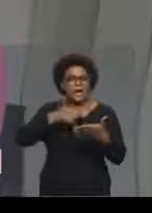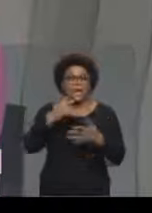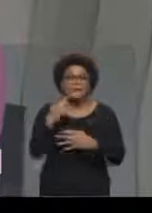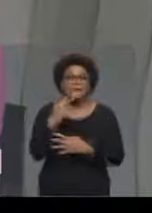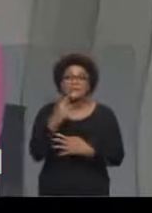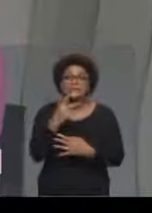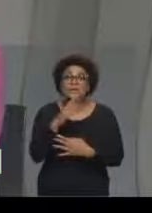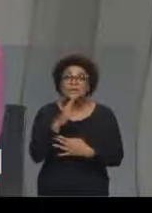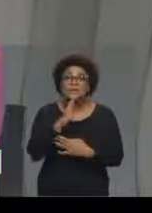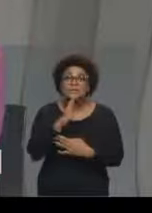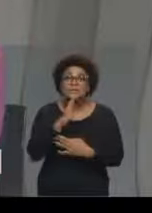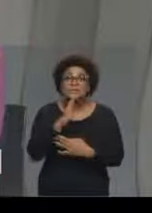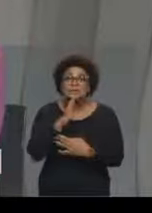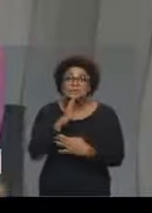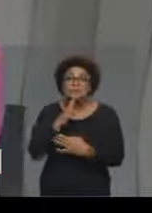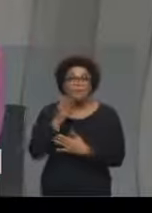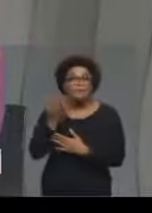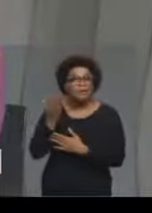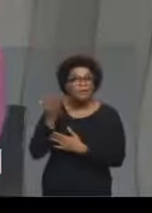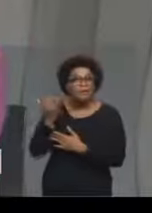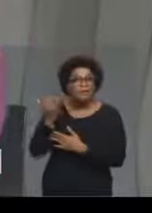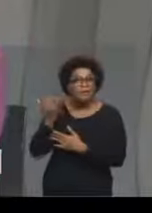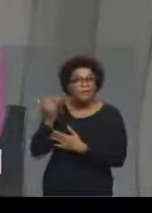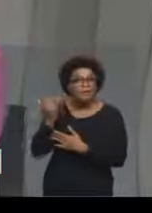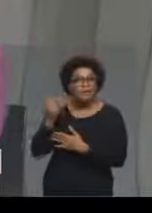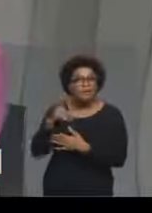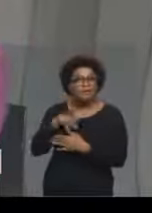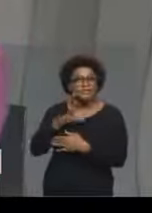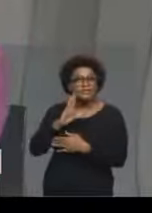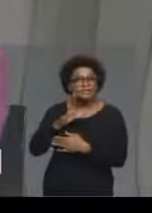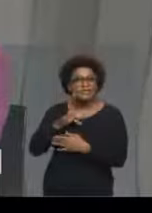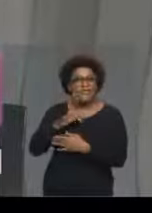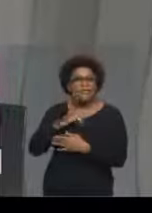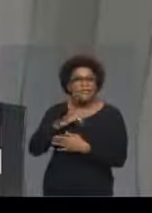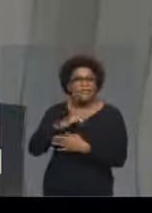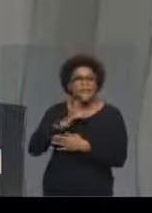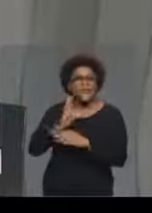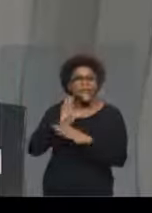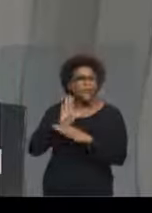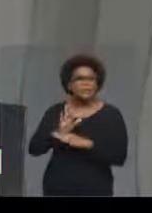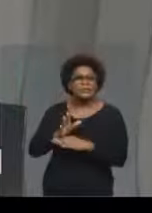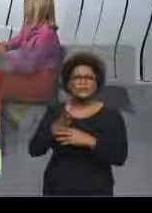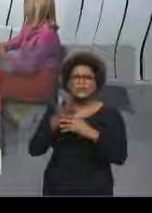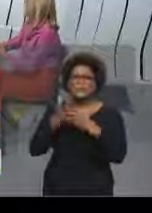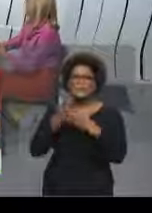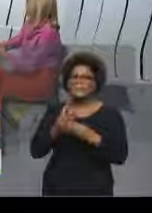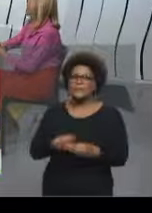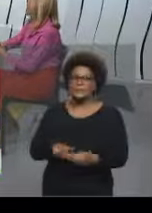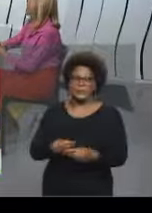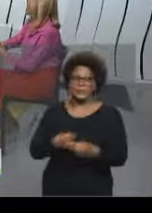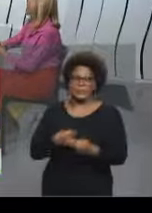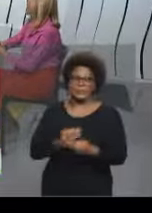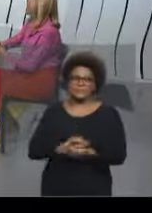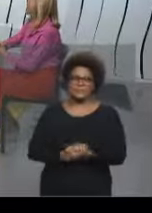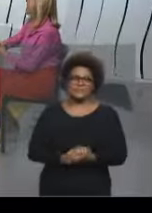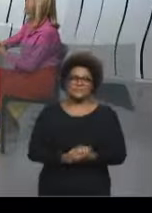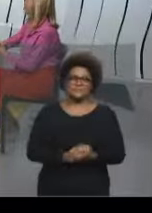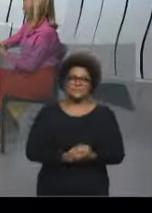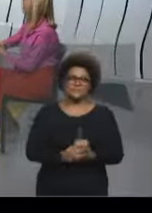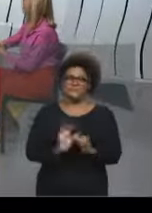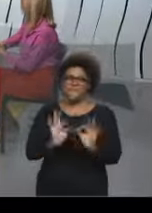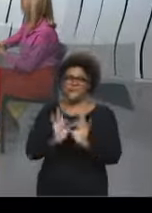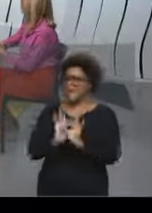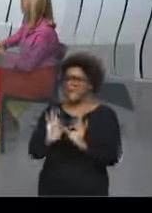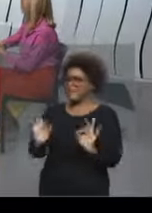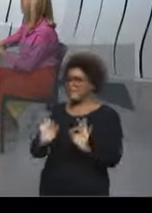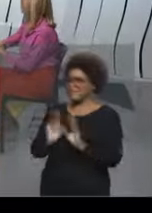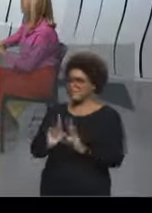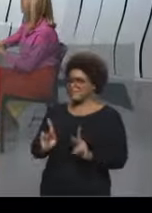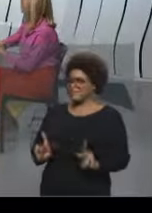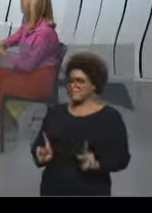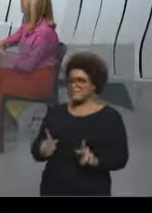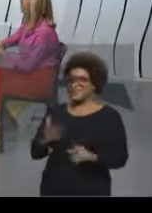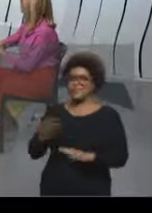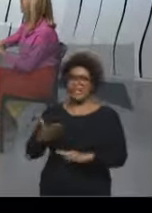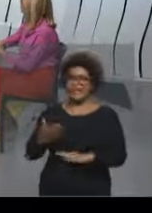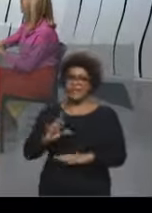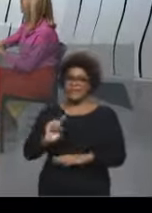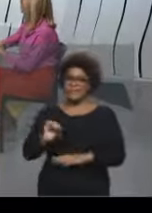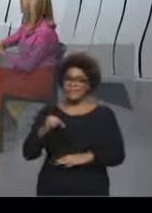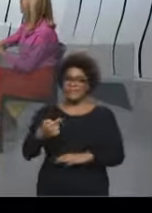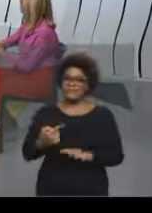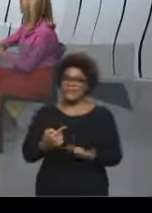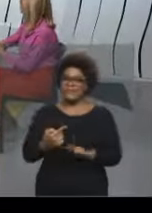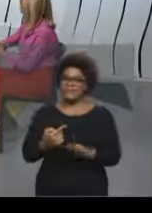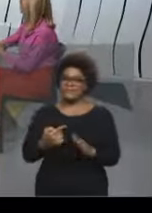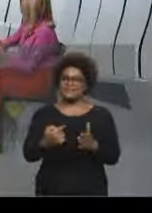daquilo ali, daquele texto, te ajuda bastante. Excelente, professoras. Nossa próxima dúvida é do terceiro ano. Por que é